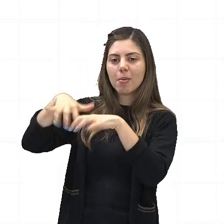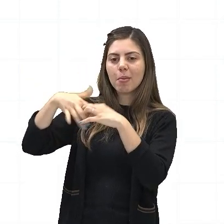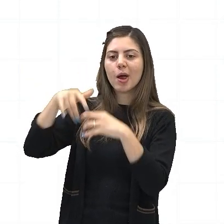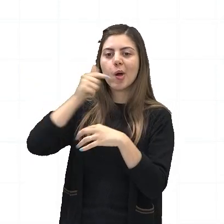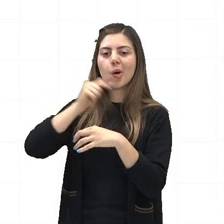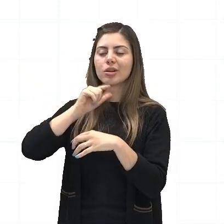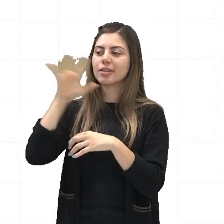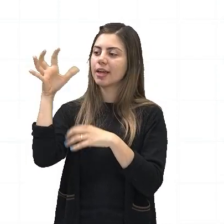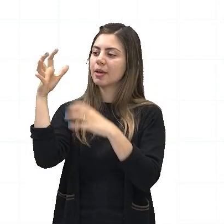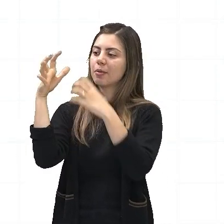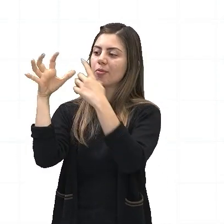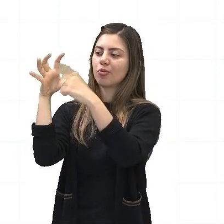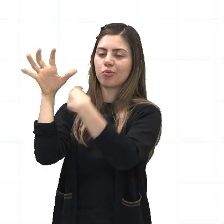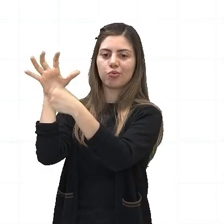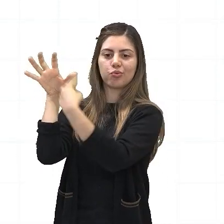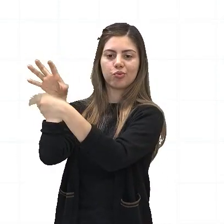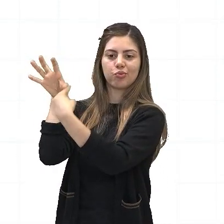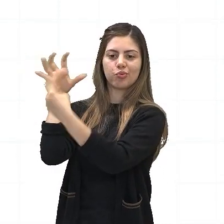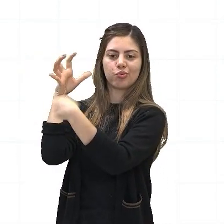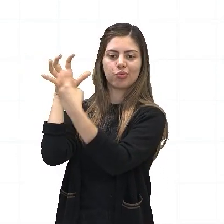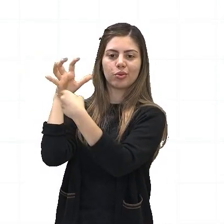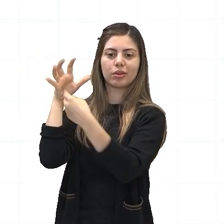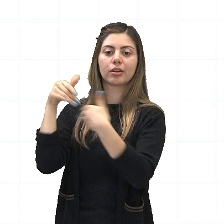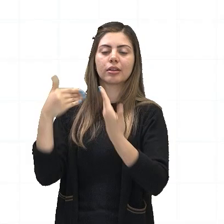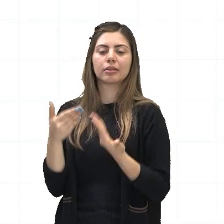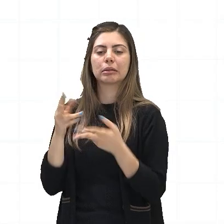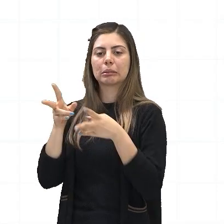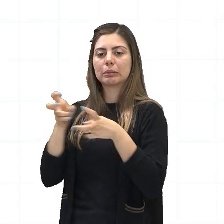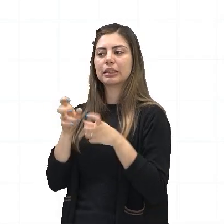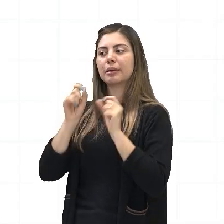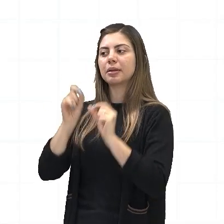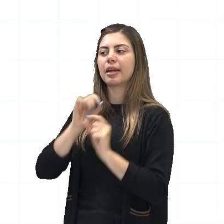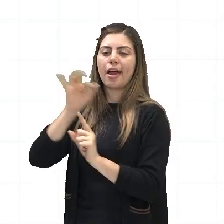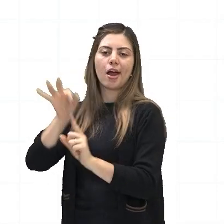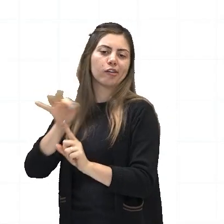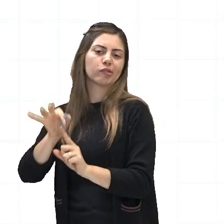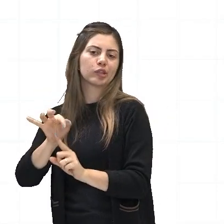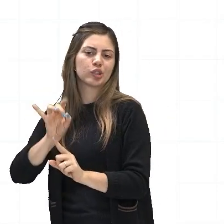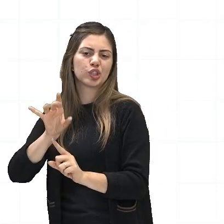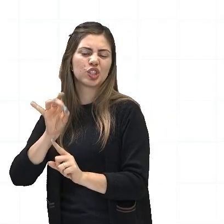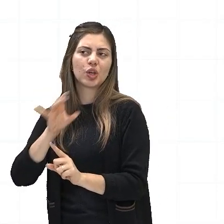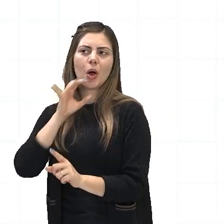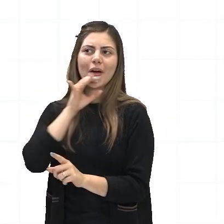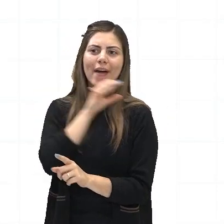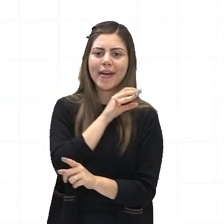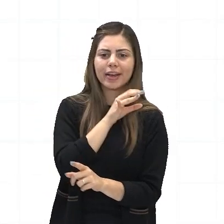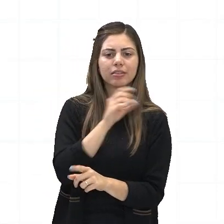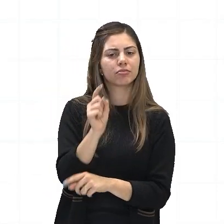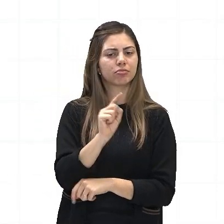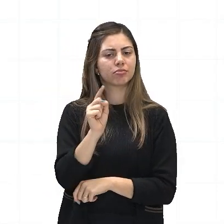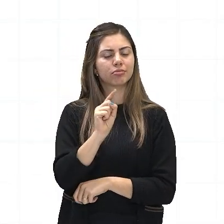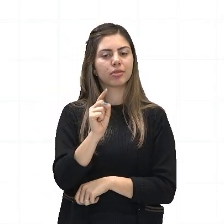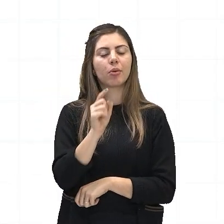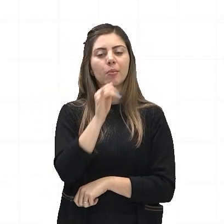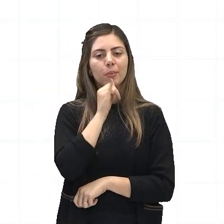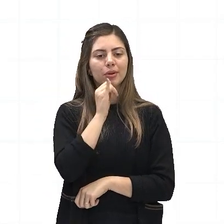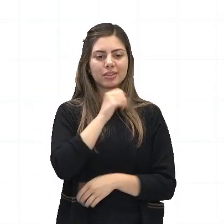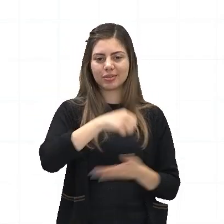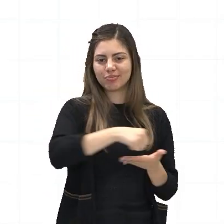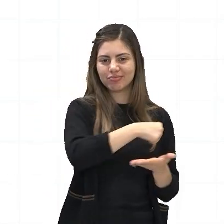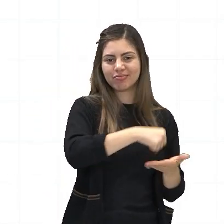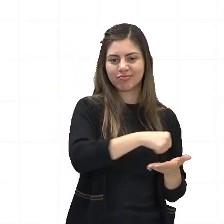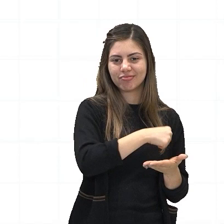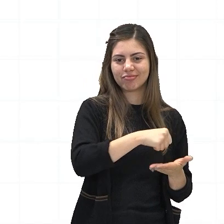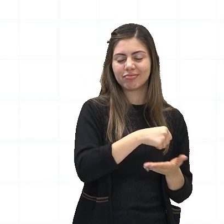essa palheta. Então a gente está observando ali, ó, que a função dele não é somente esquentar, como a gente estava vendo no caso do ferro de passar. Ele